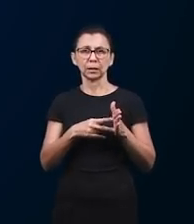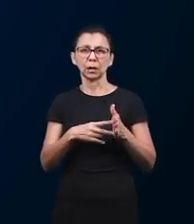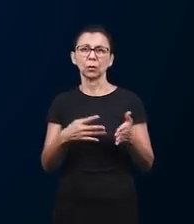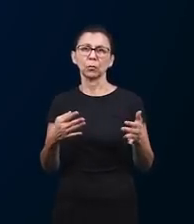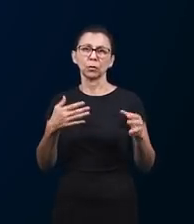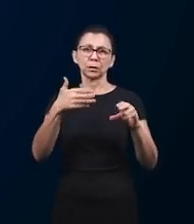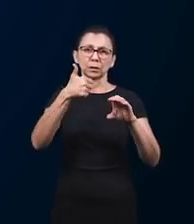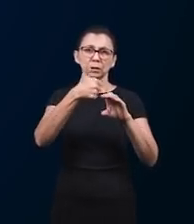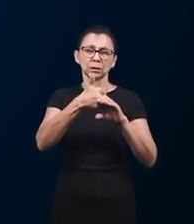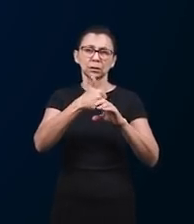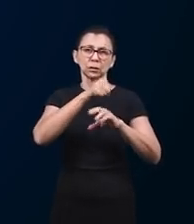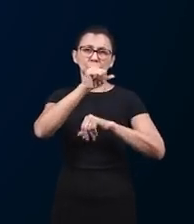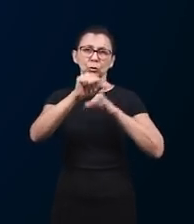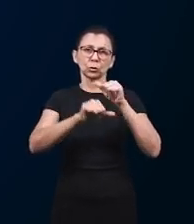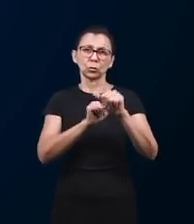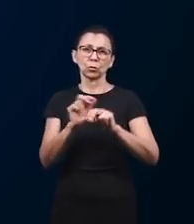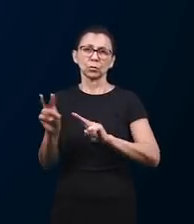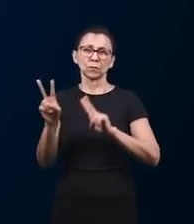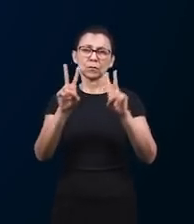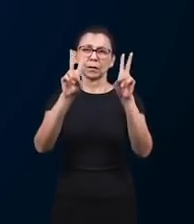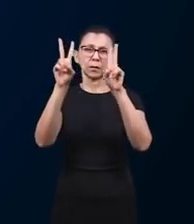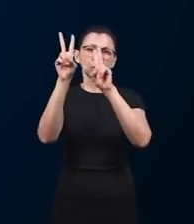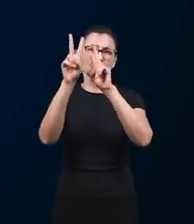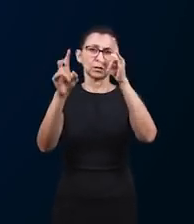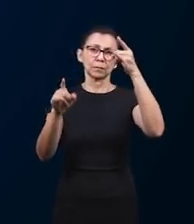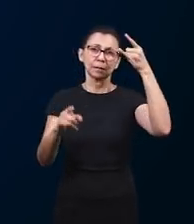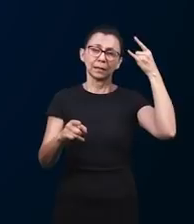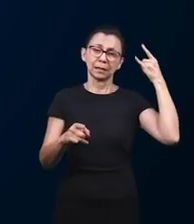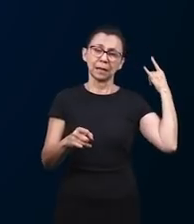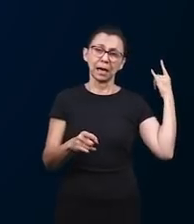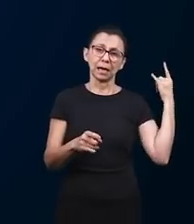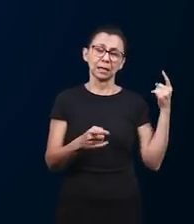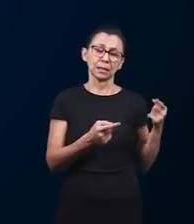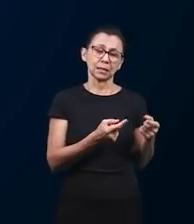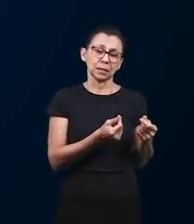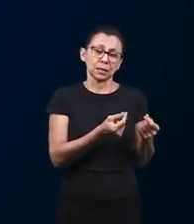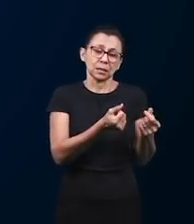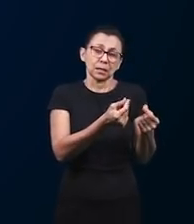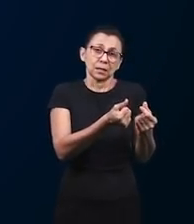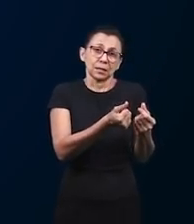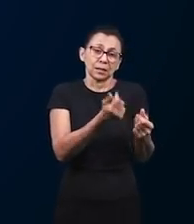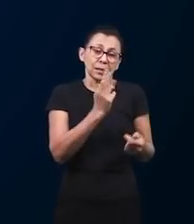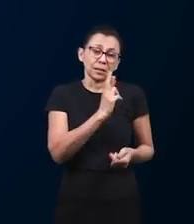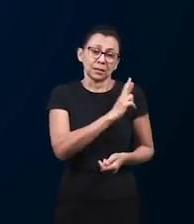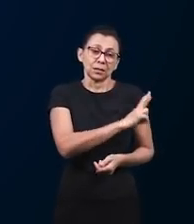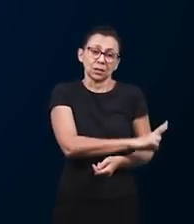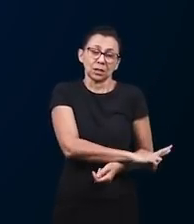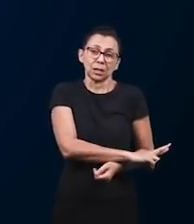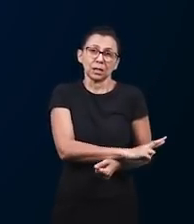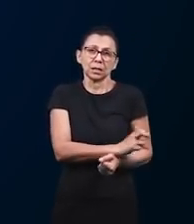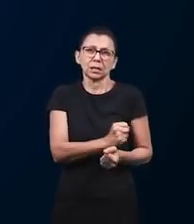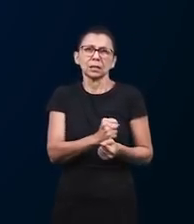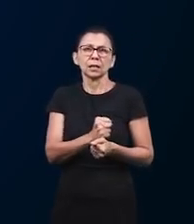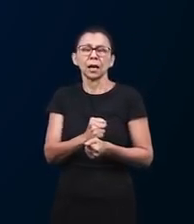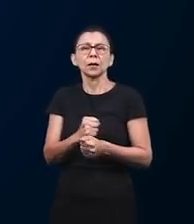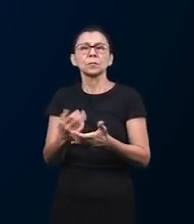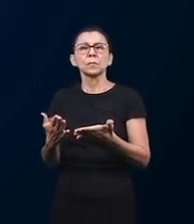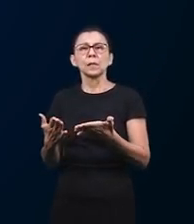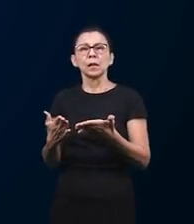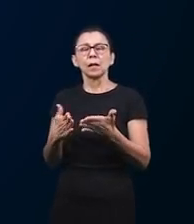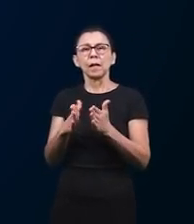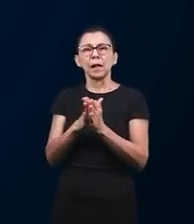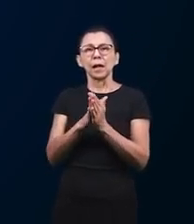interesses políticos, econômicos e religiosos, não permitindo acesso à Bíblia, não a traduzindo. A salvação era